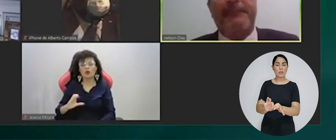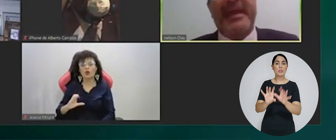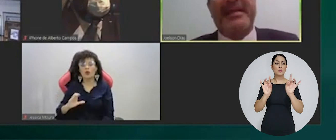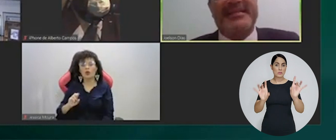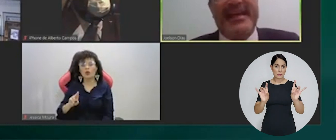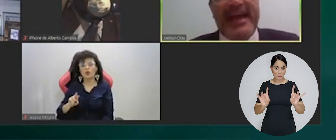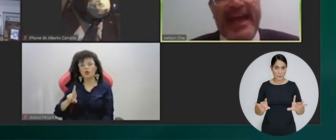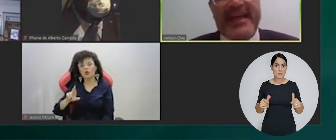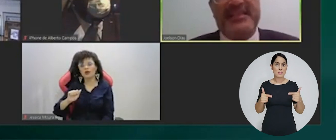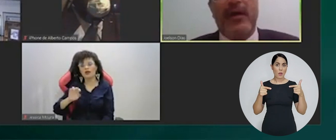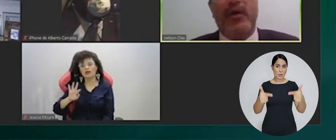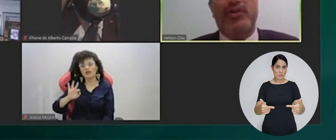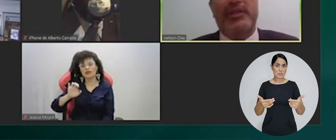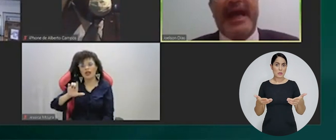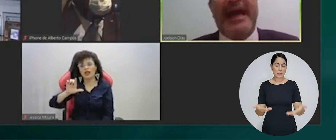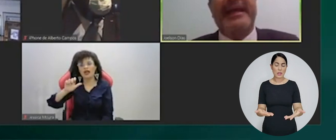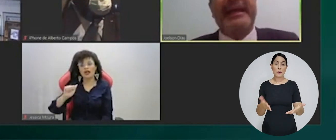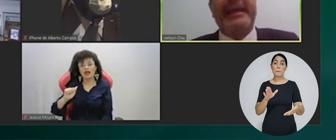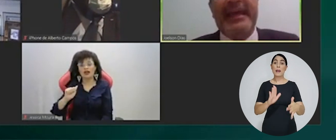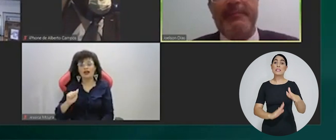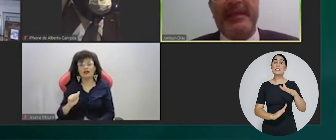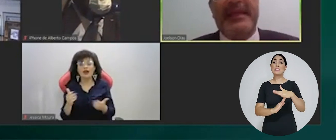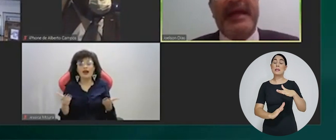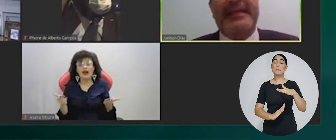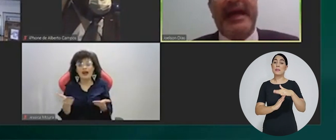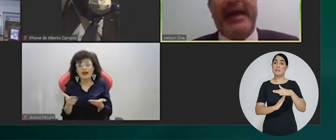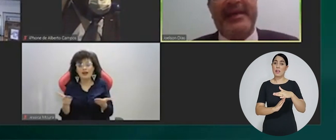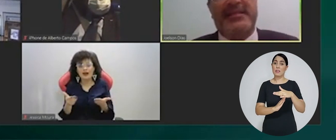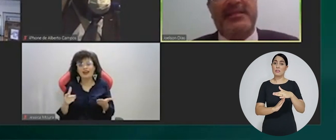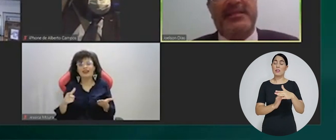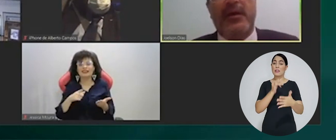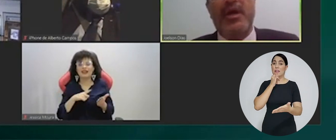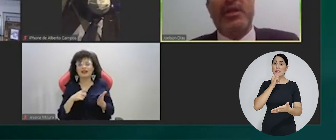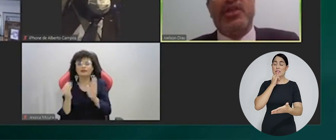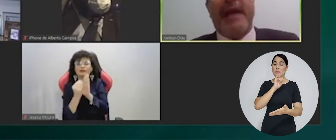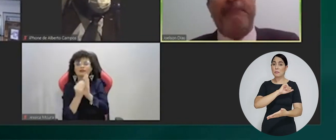agora apenas extraordinária e limitada à